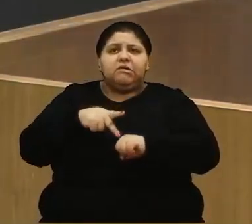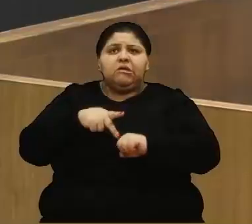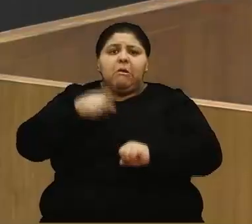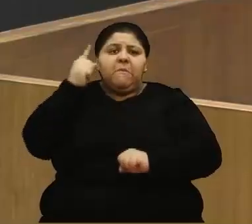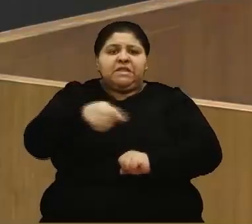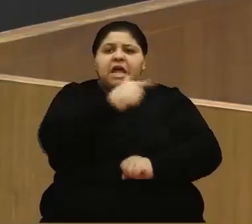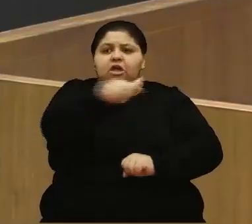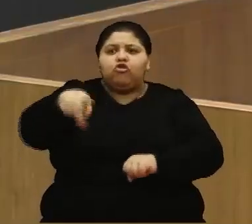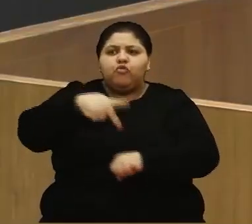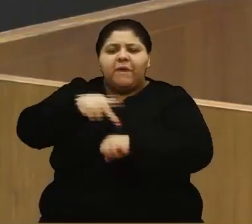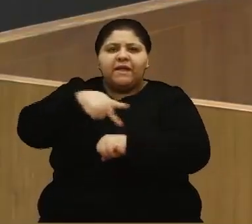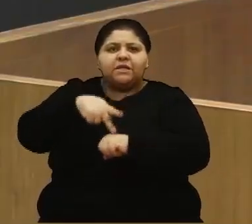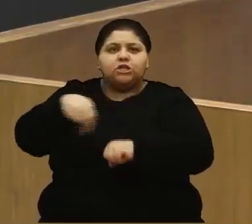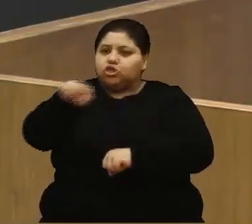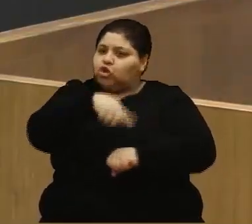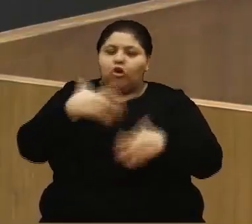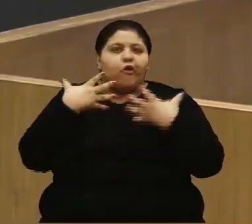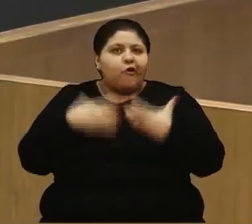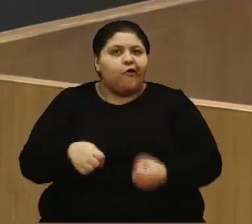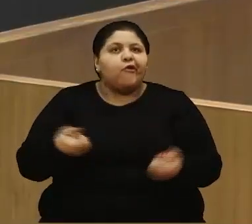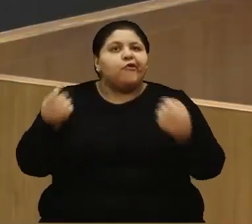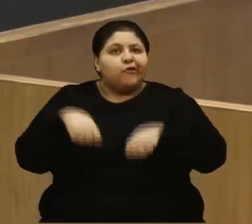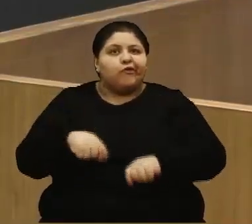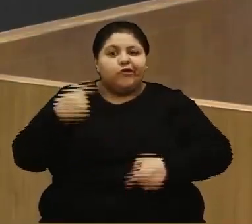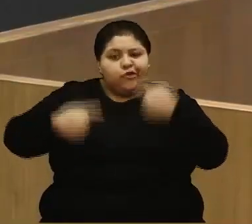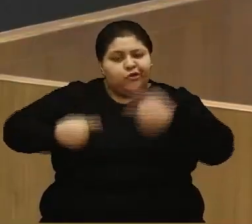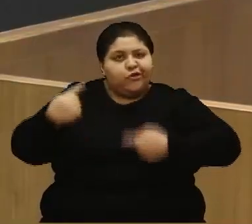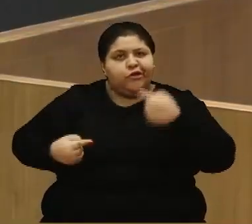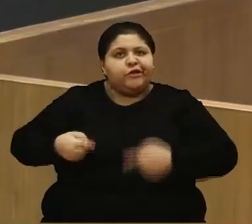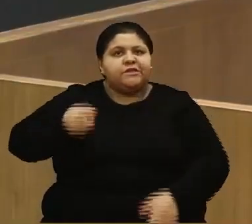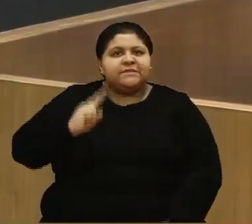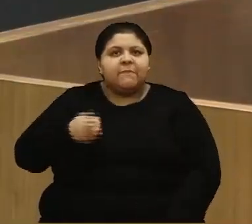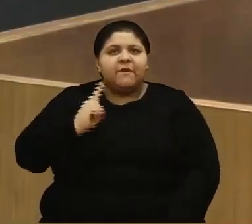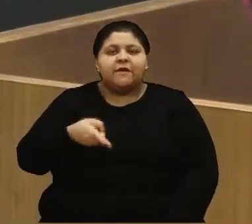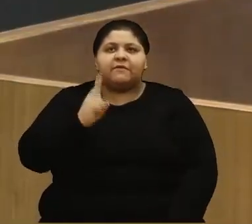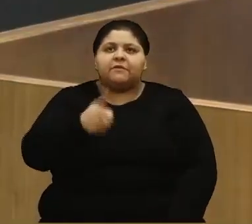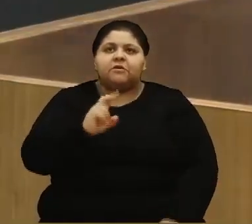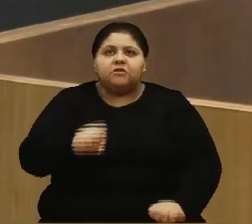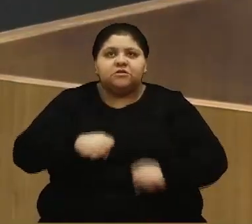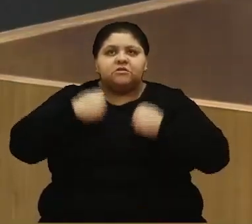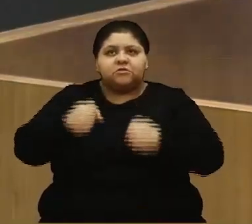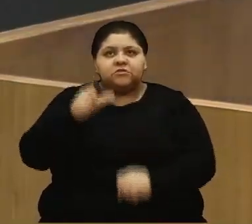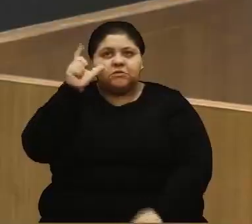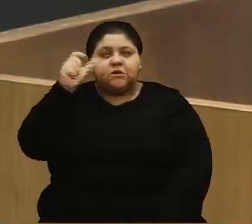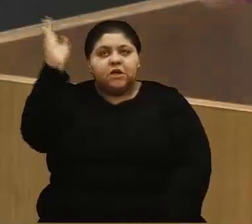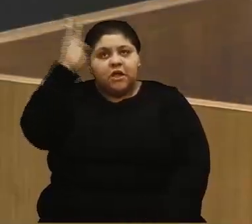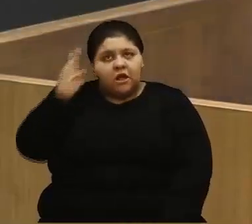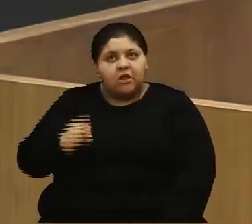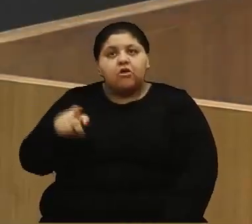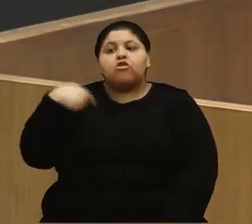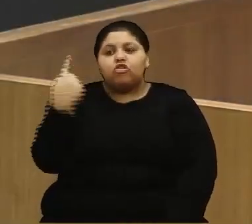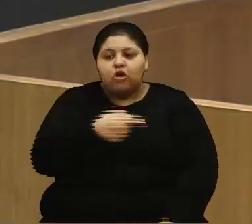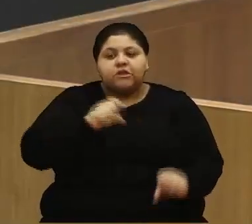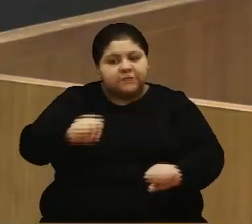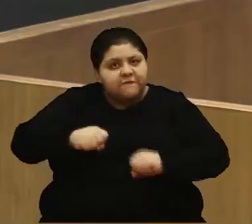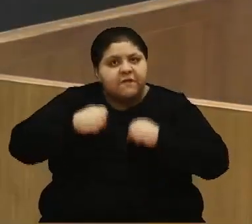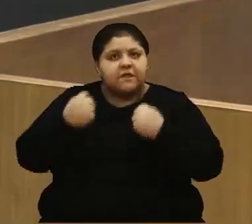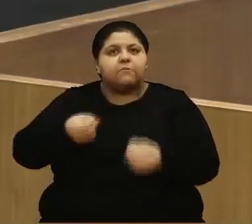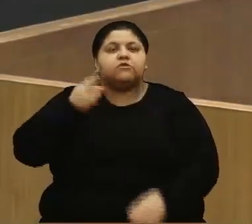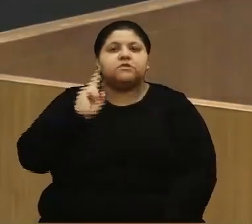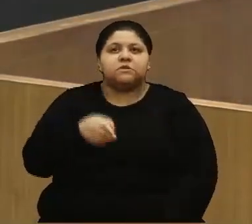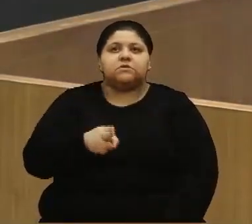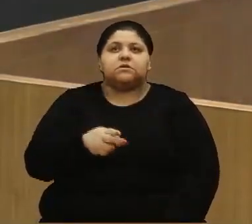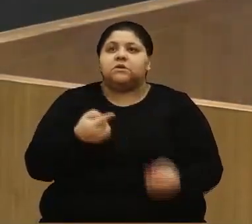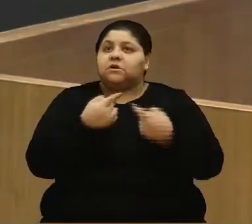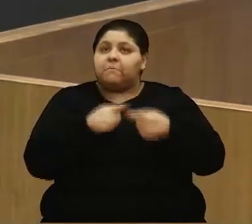vamos aceitar. Se precisar ficar debatendo aqui dia e noite, defendendo os interesses do Brasil, nós vamos ficar.